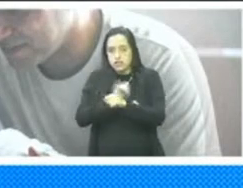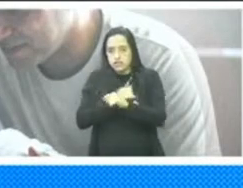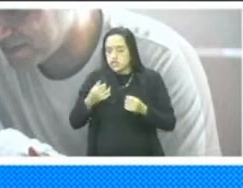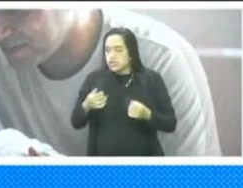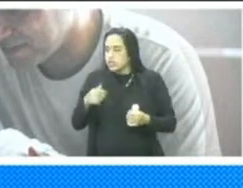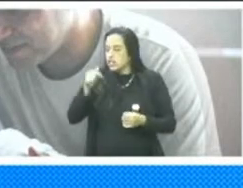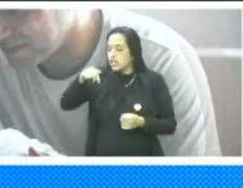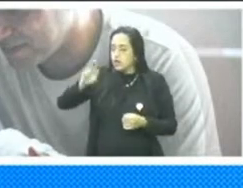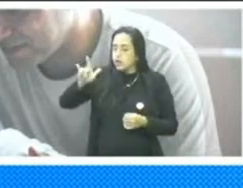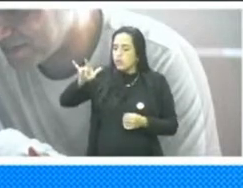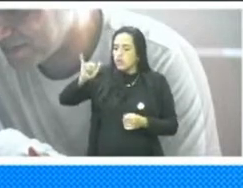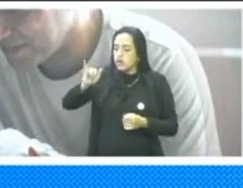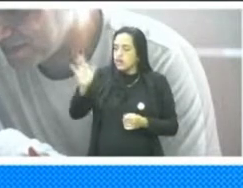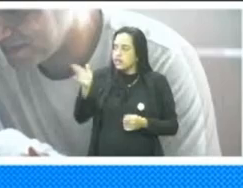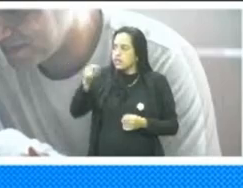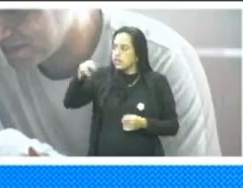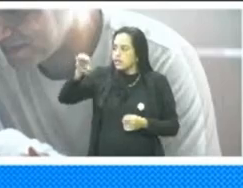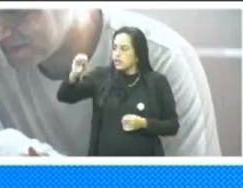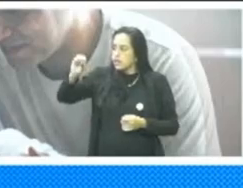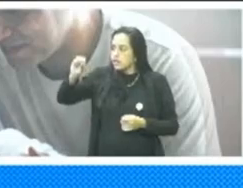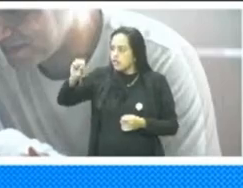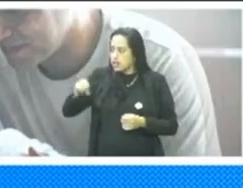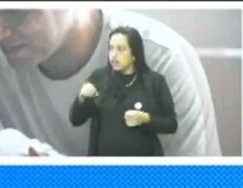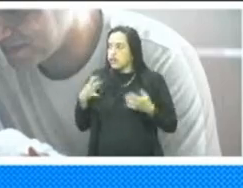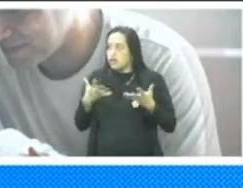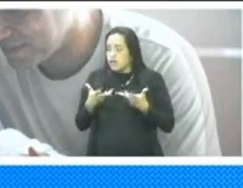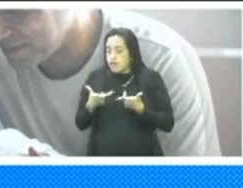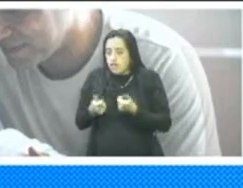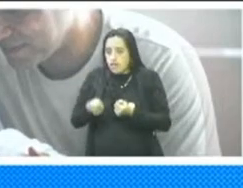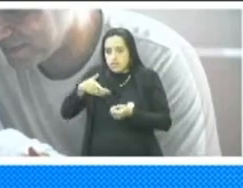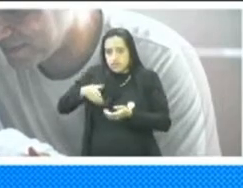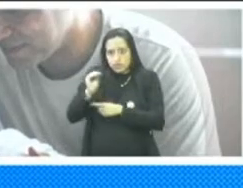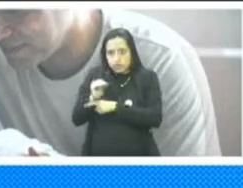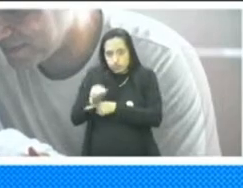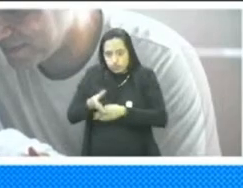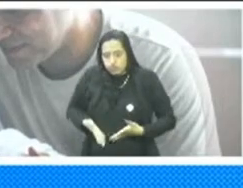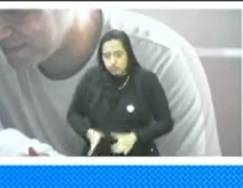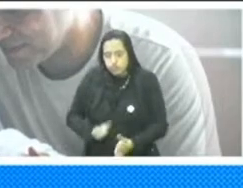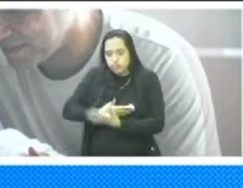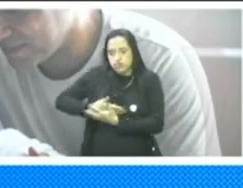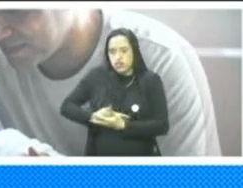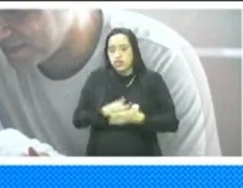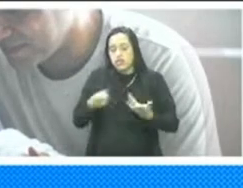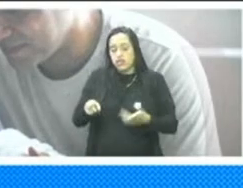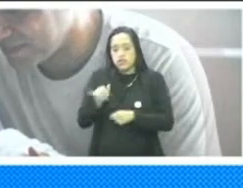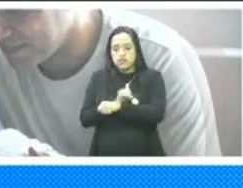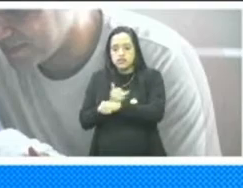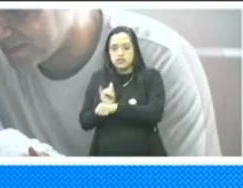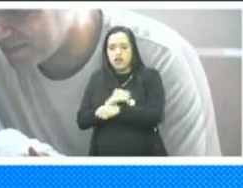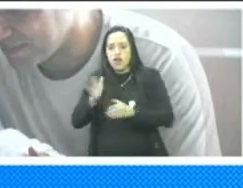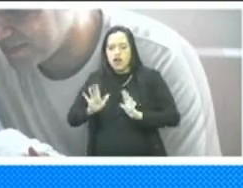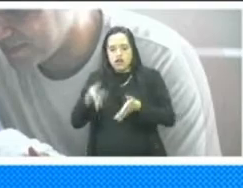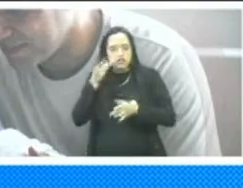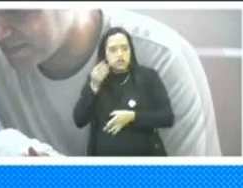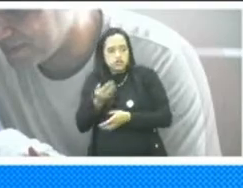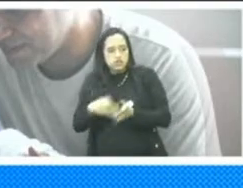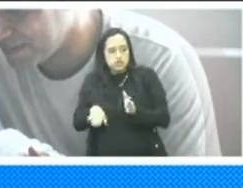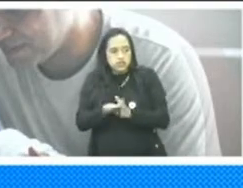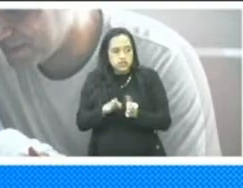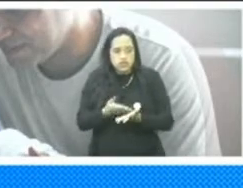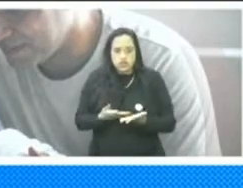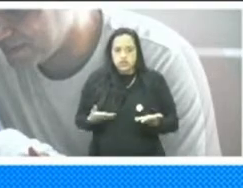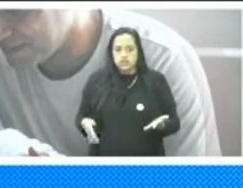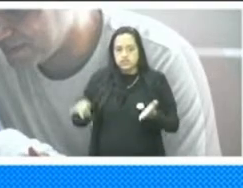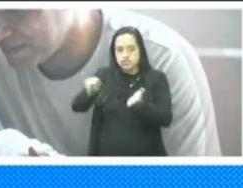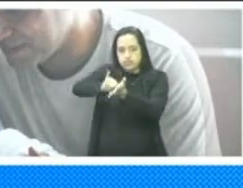visa a qualificação do cuidado neonatal. Então, a estratégia Qualinel, ela está presente em todas